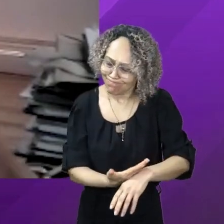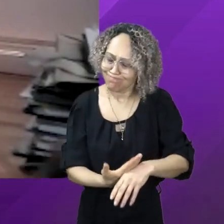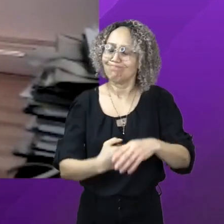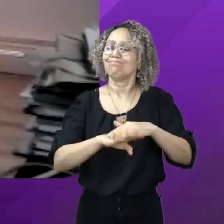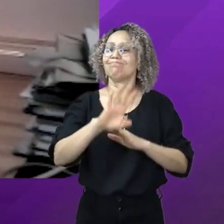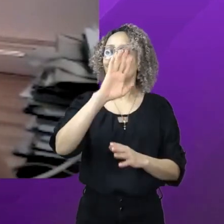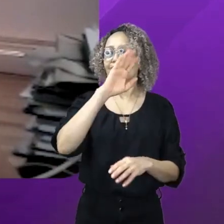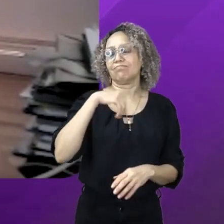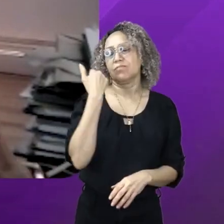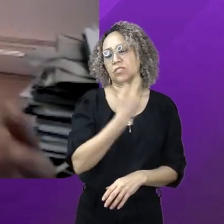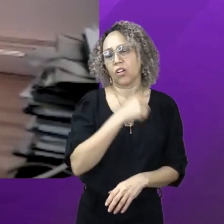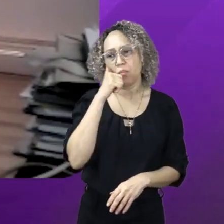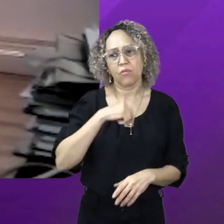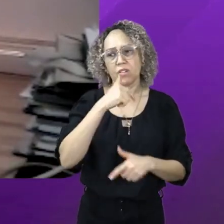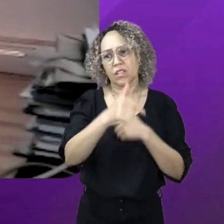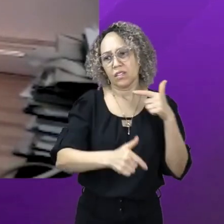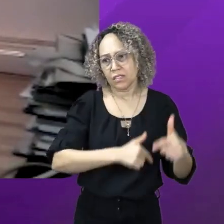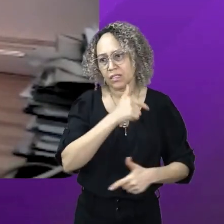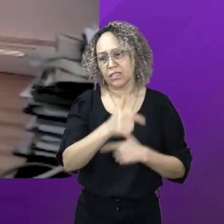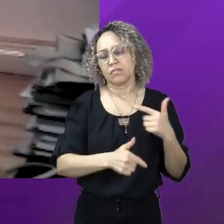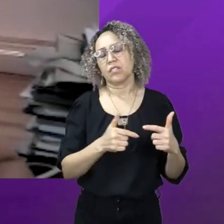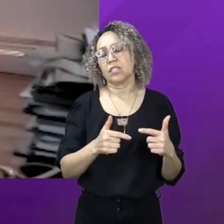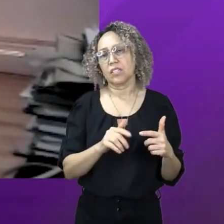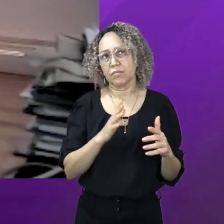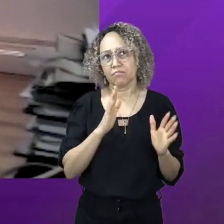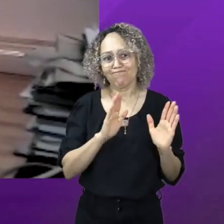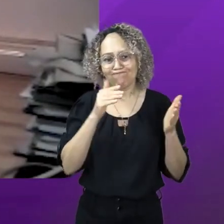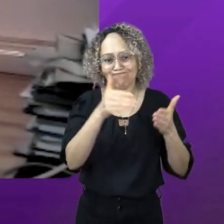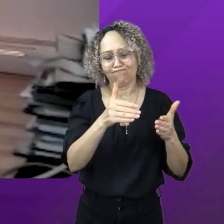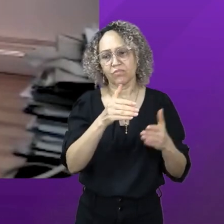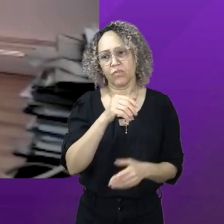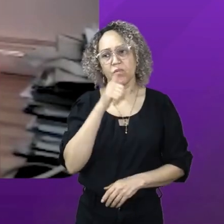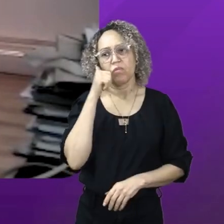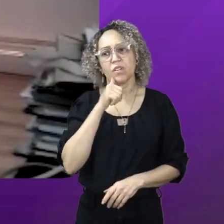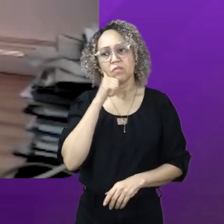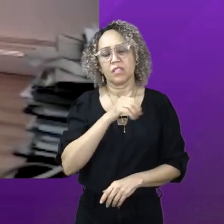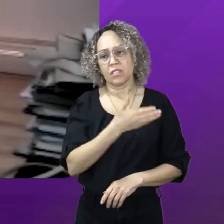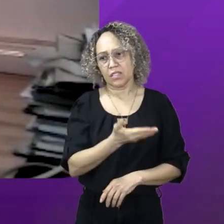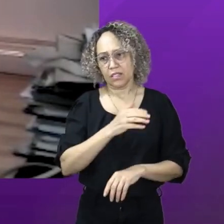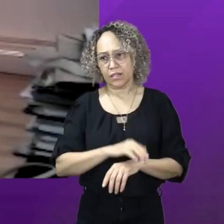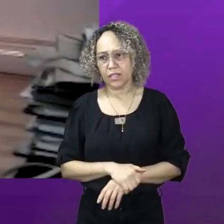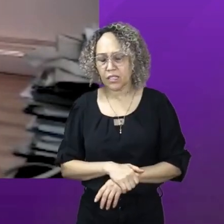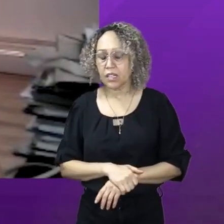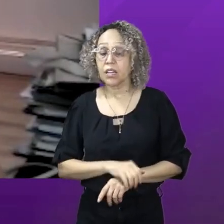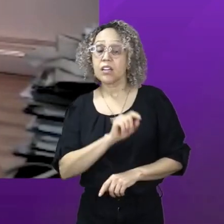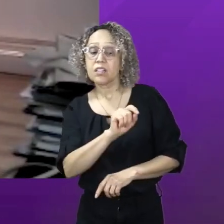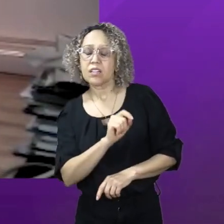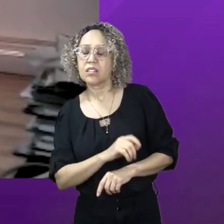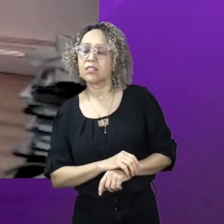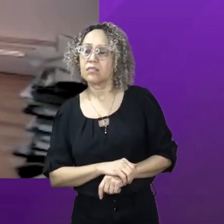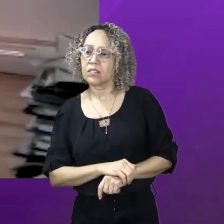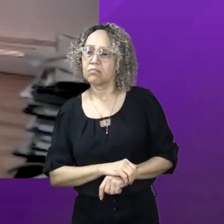ocupações tipicamente femininas. E isso acaba sendo traduzida